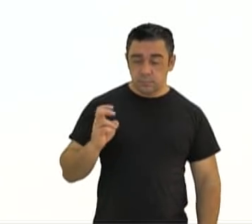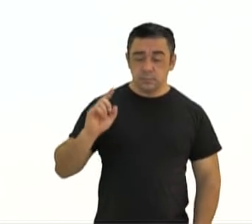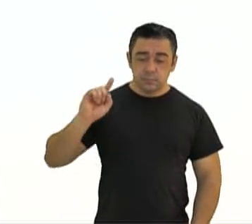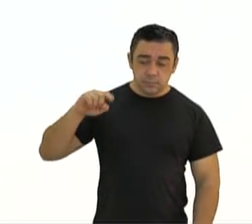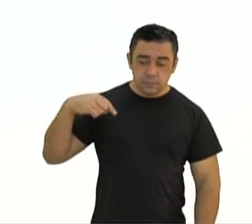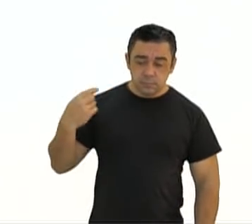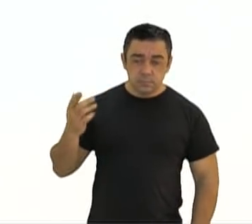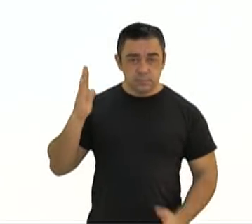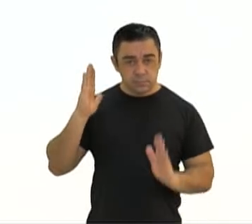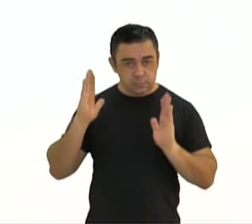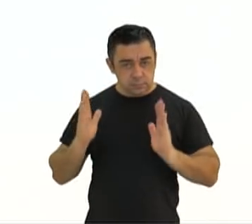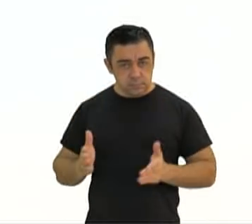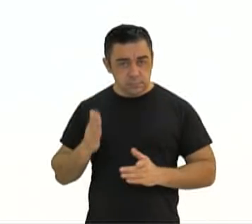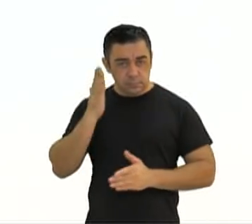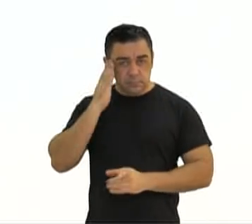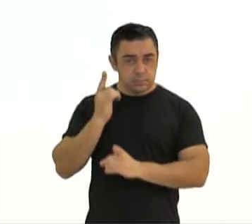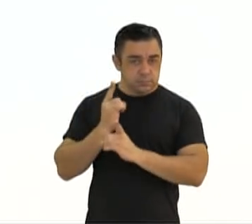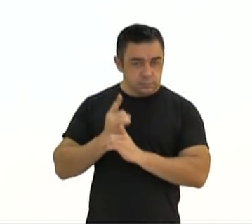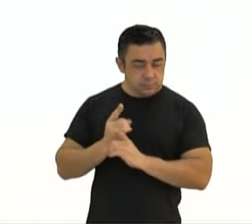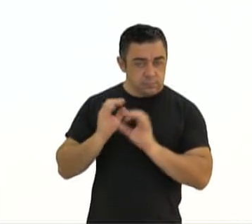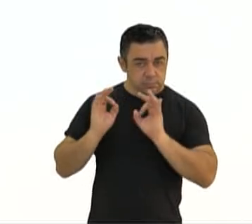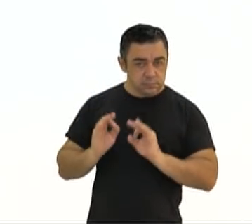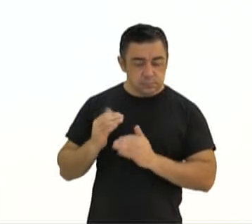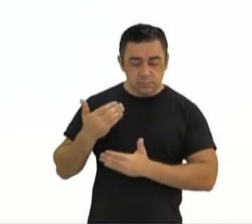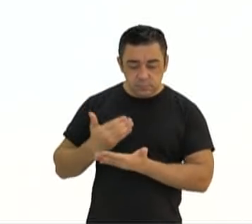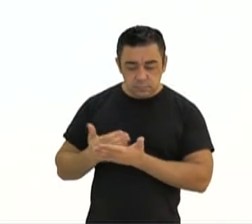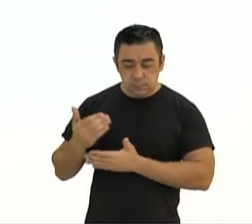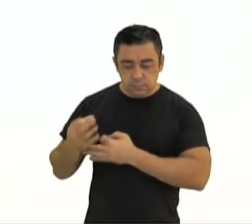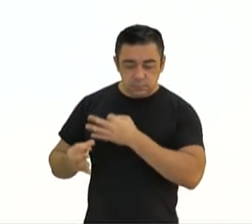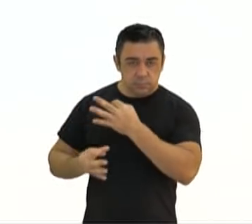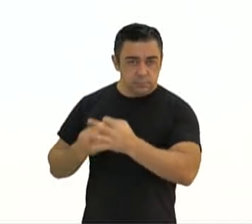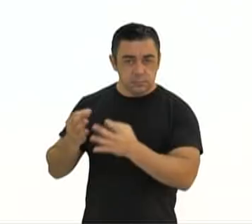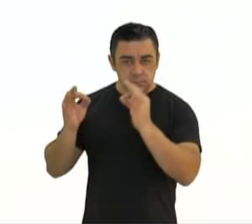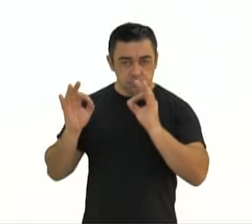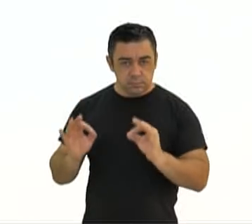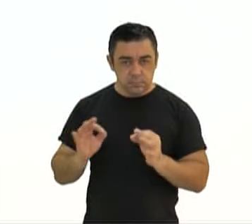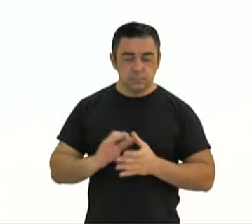após receber o diagnóstico correto e ter iniciado o tratamento adequado.